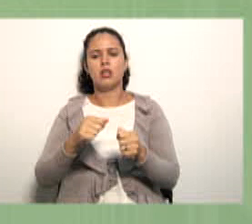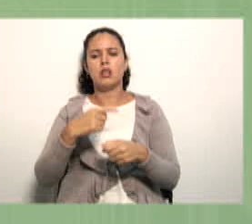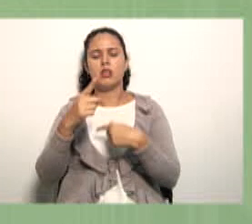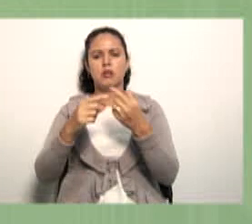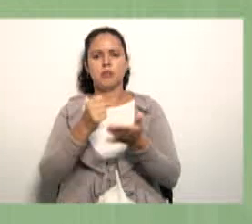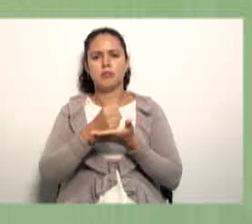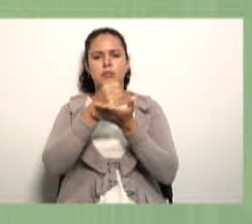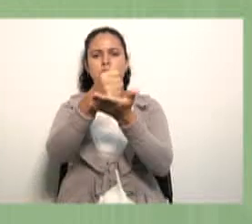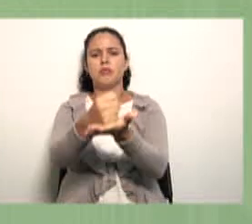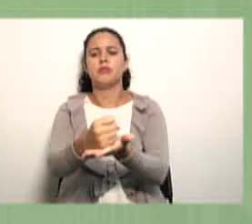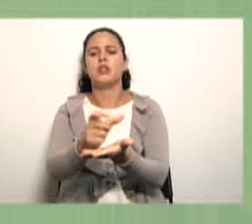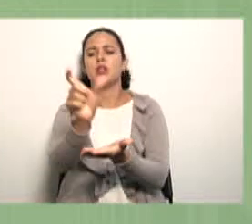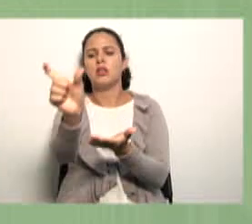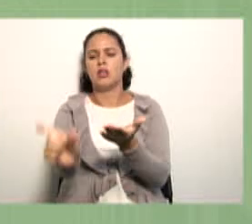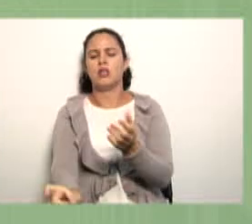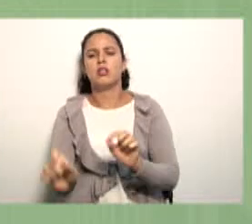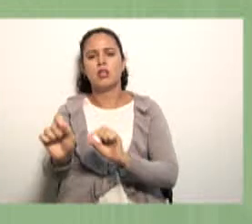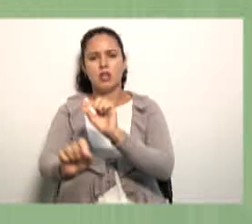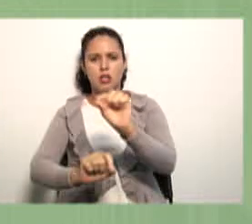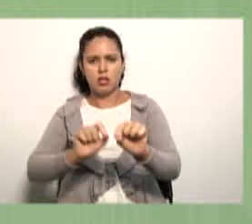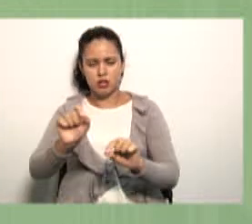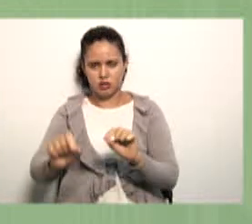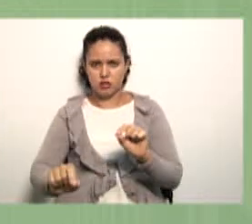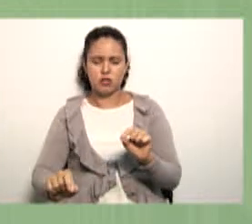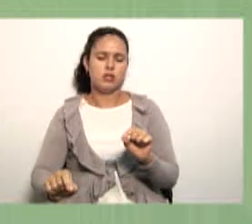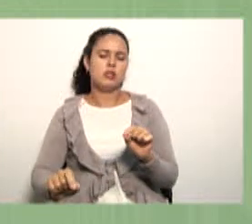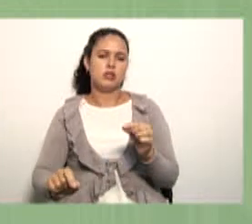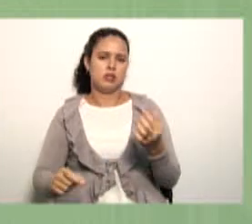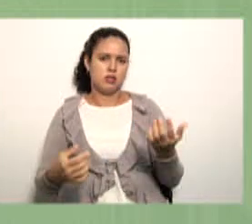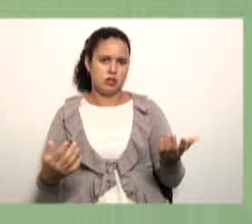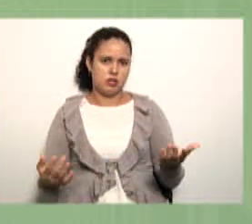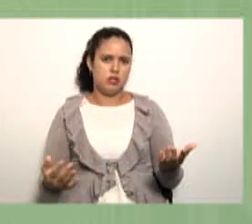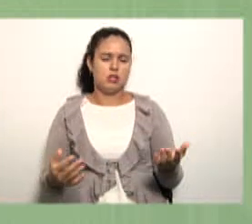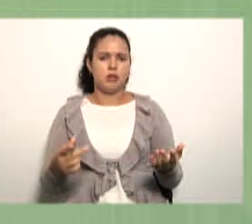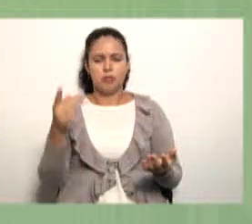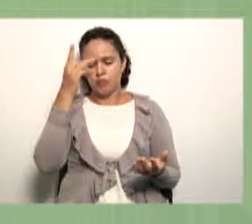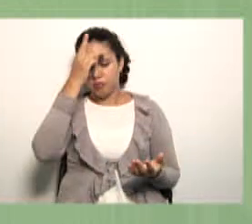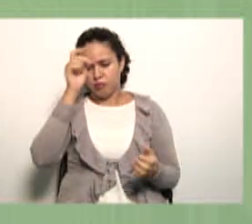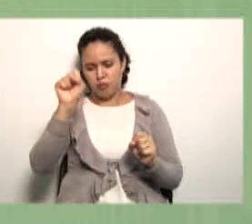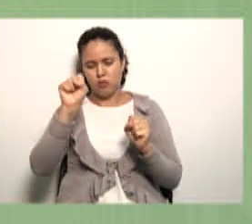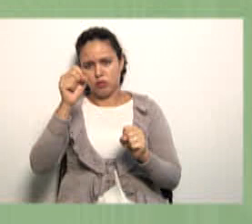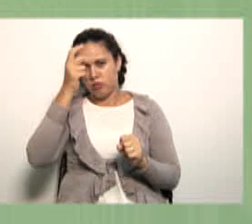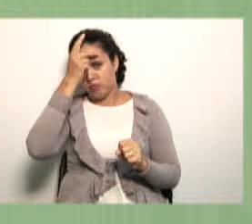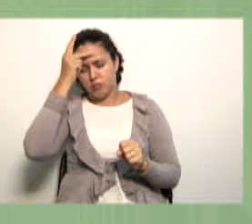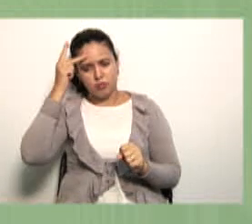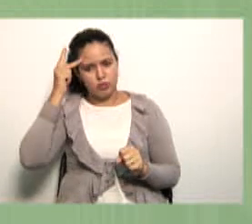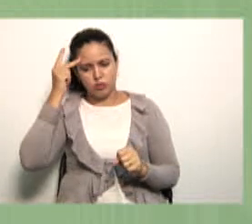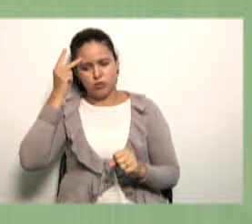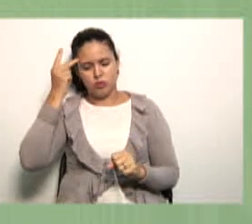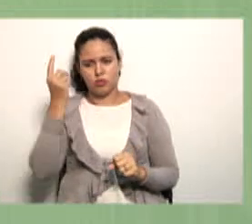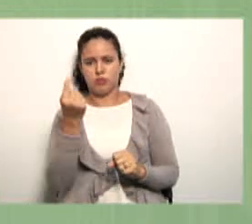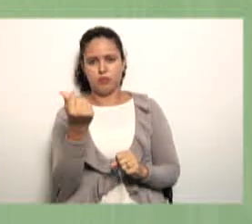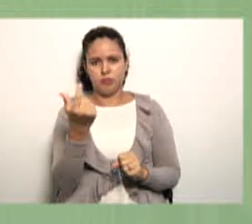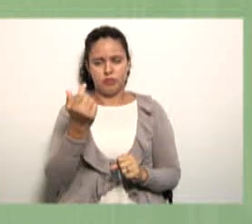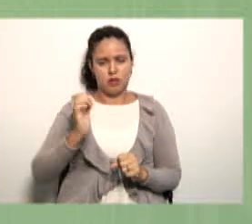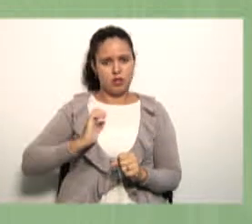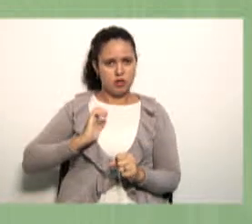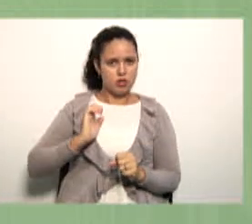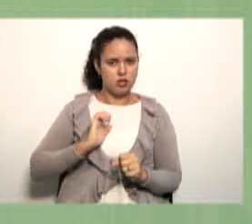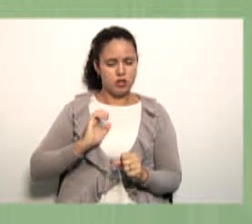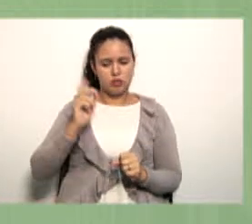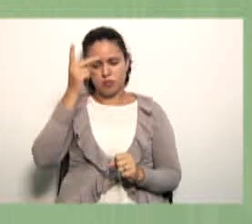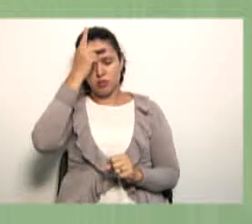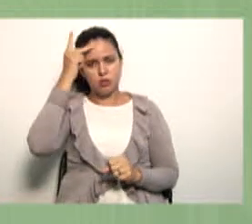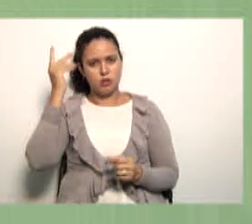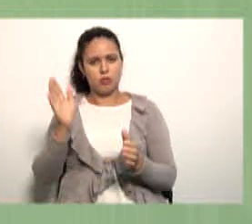ligado a, por exemplo, produtos que podem estar mirando pessoas de mais alta renda ou pessoas de mais baixa renda. Então, várias decisões